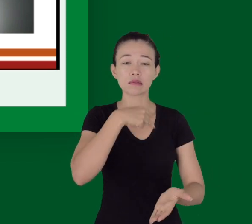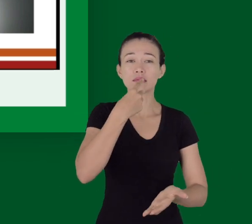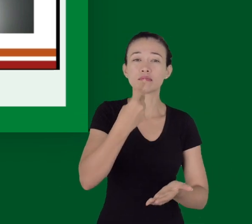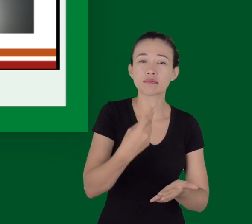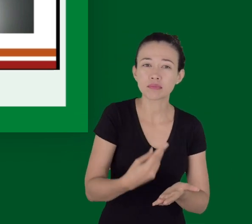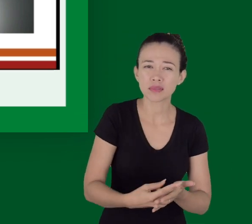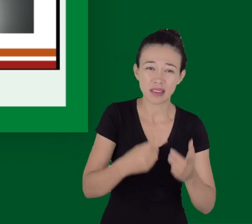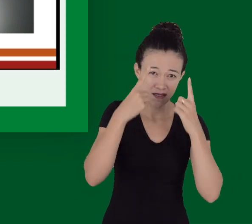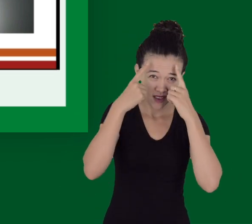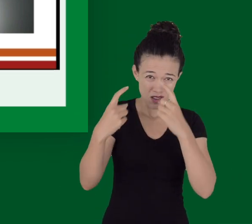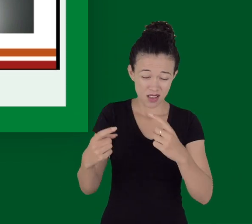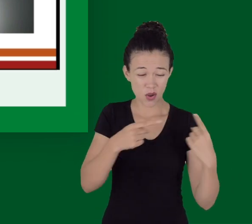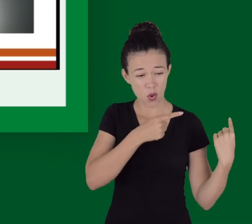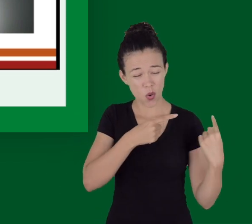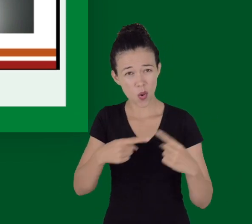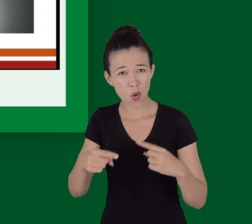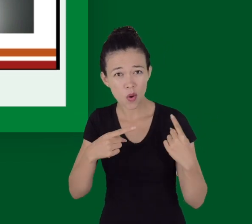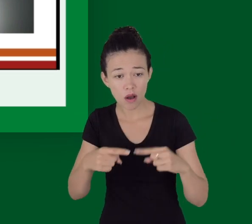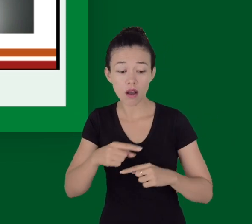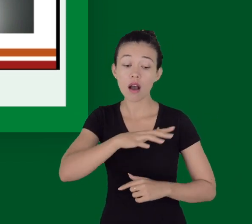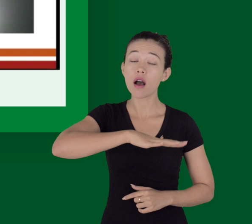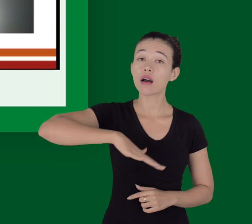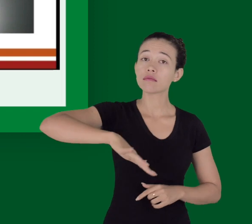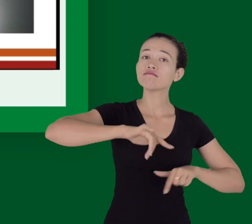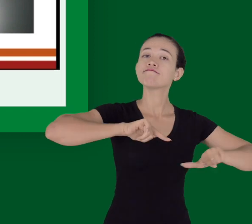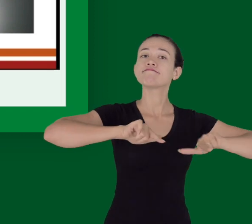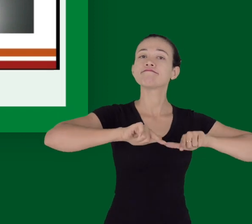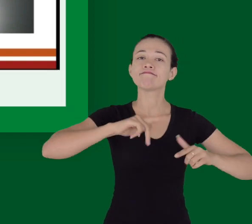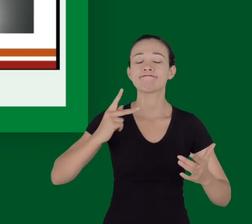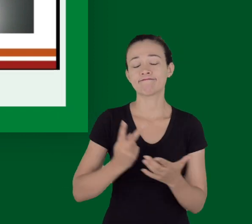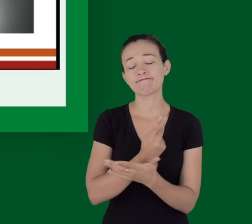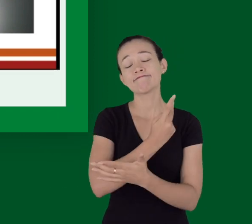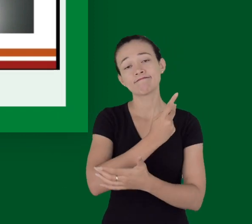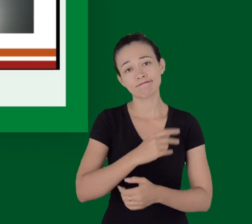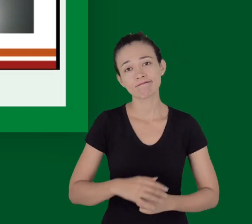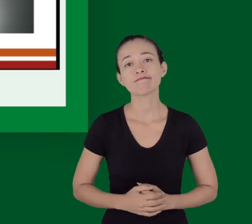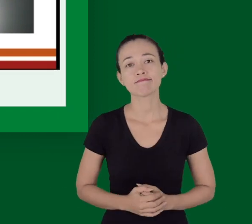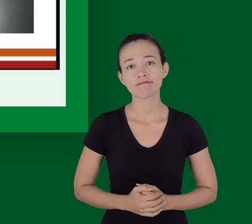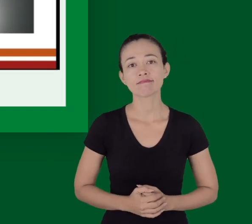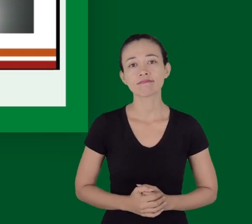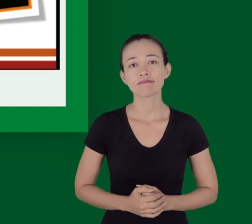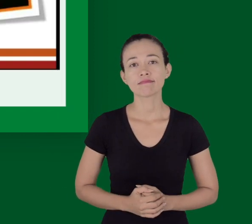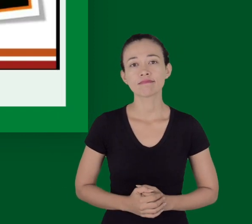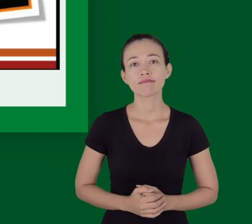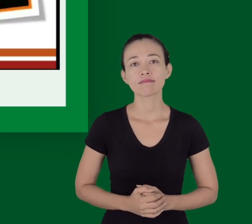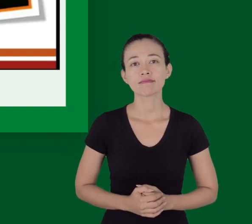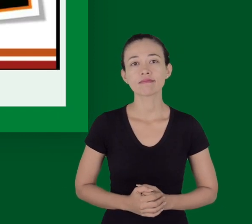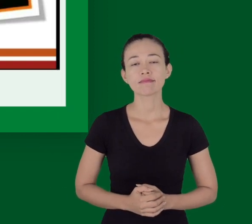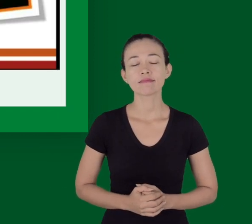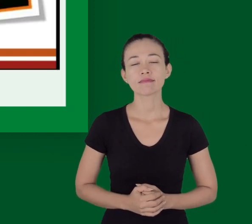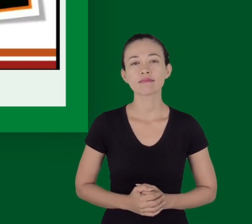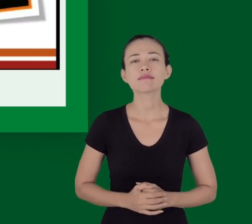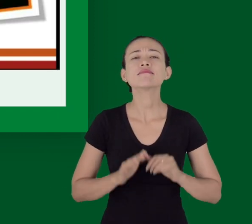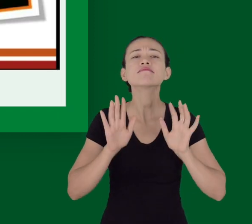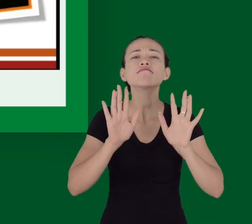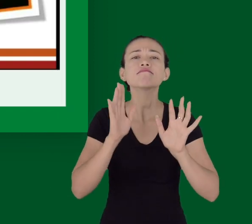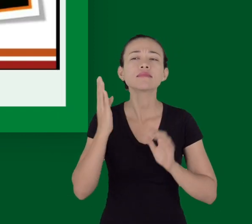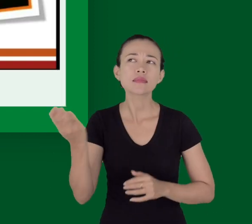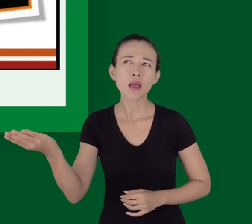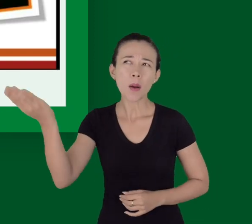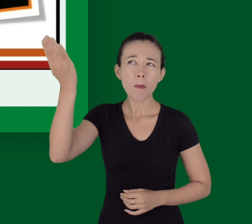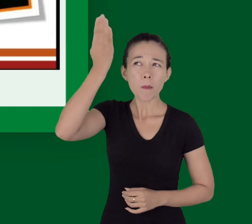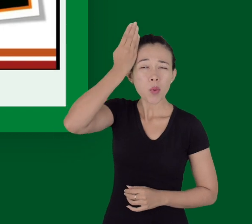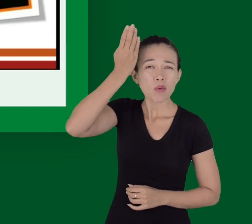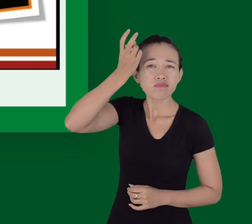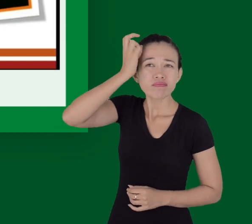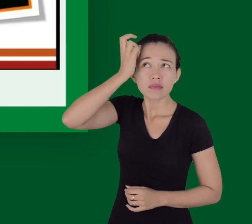esportes, violência ainda, com grande incidência, acidentes de trabalho. Para a gente compreender um pouco melhor como é